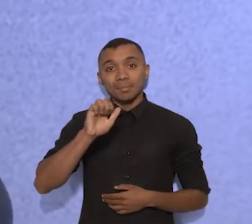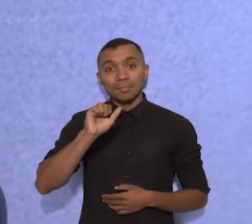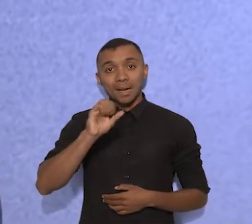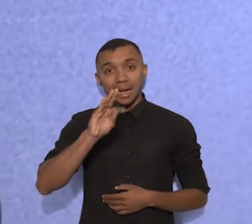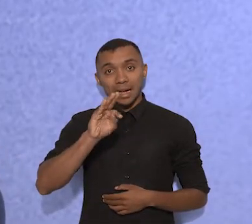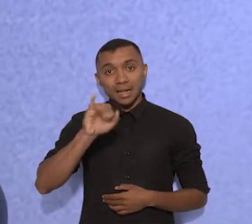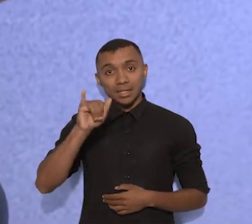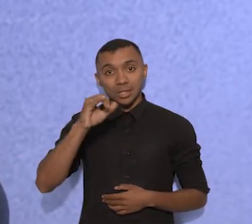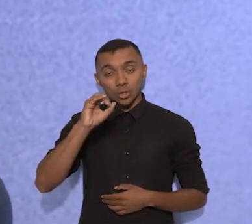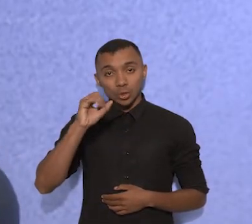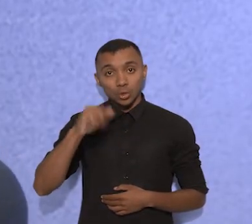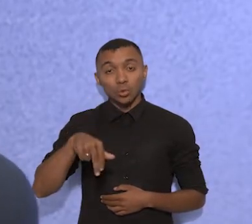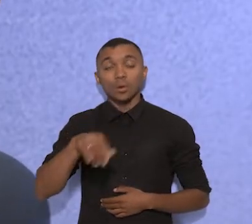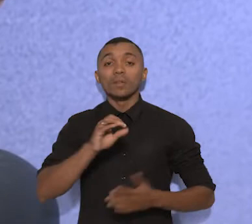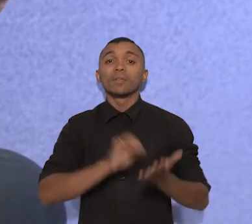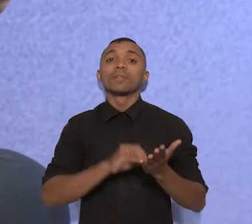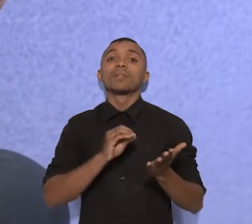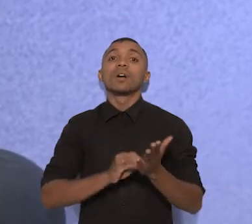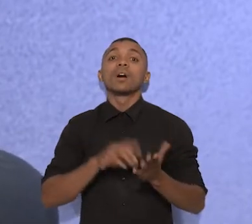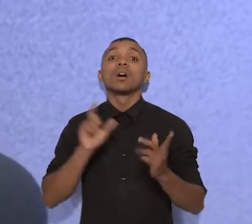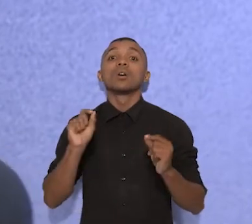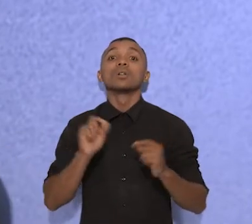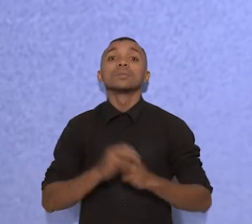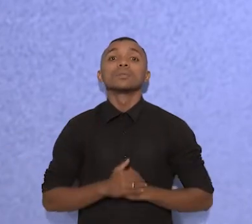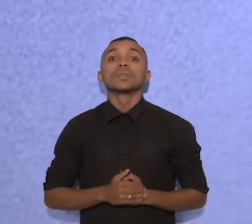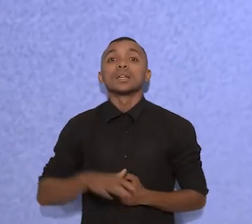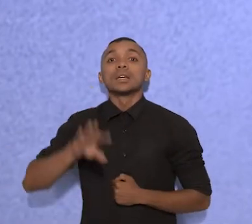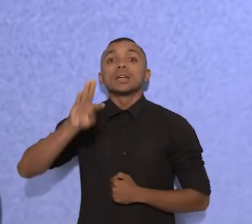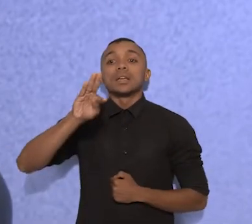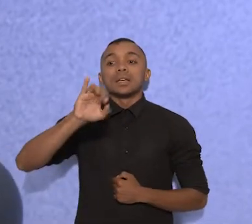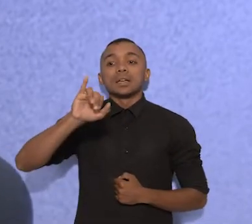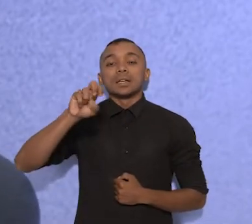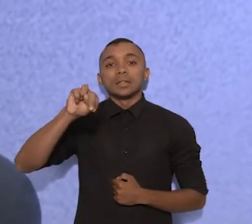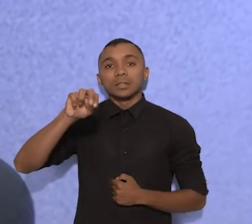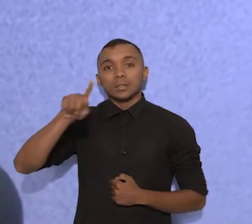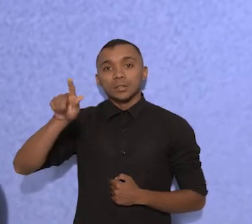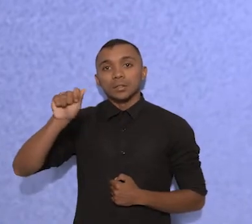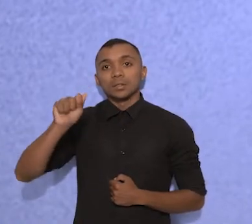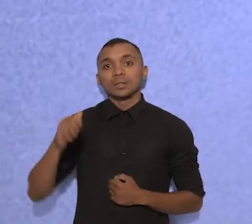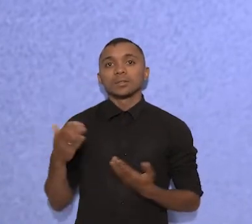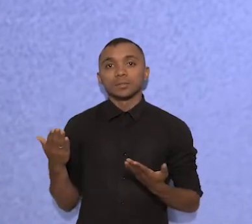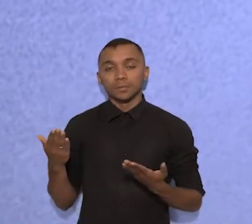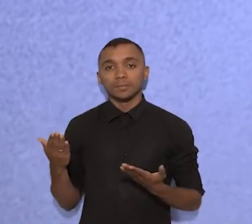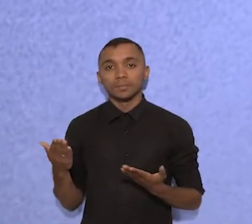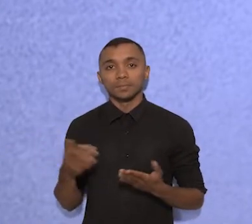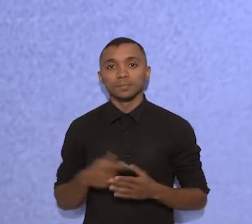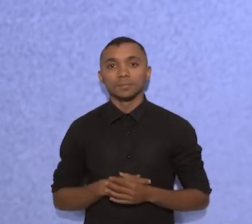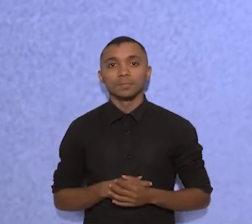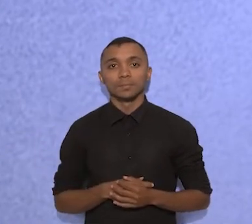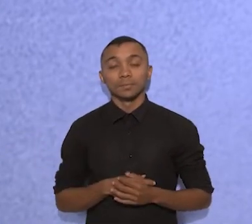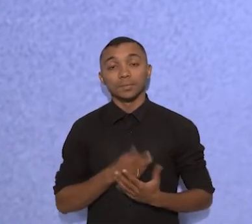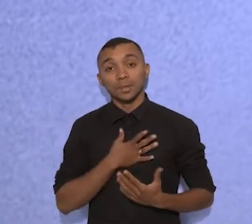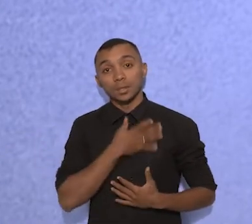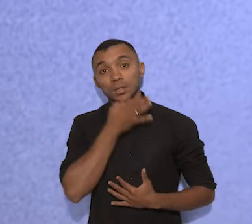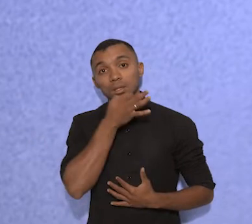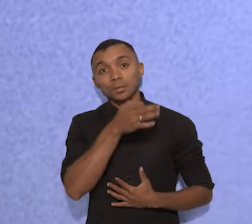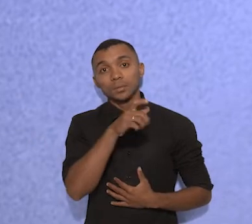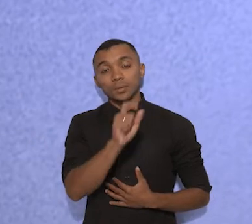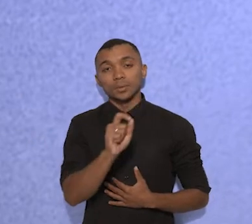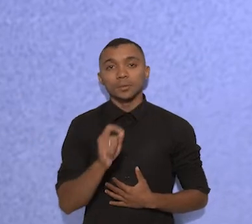todo... né? Aí volta o Tinga. Aí o Tinga melhora acho, muito. Aí eu acho que ele vai partir, lateral. Isso é uma ideia